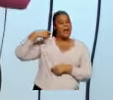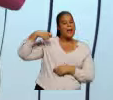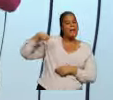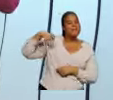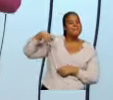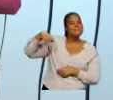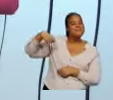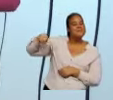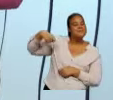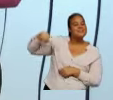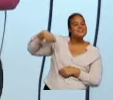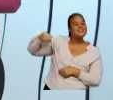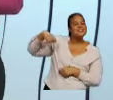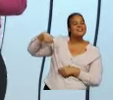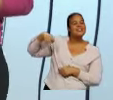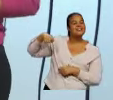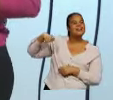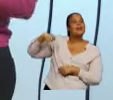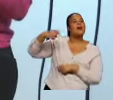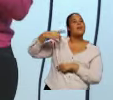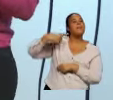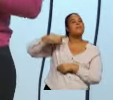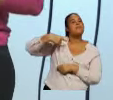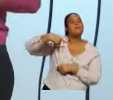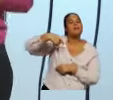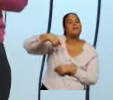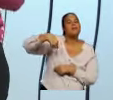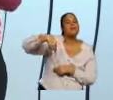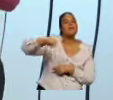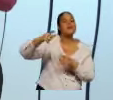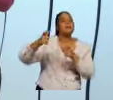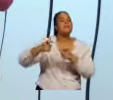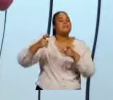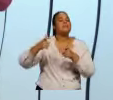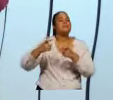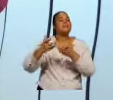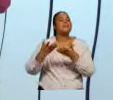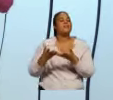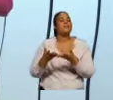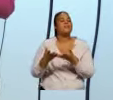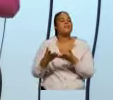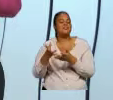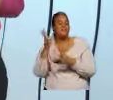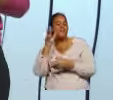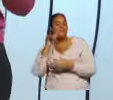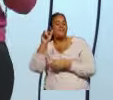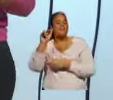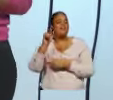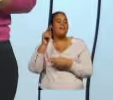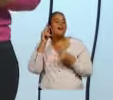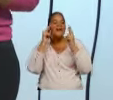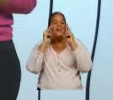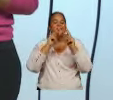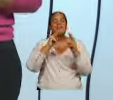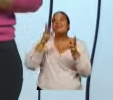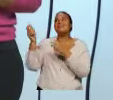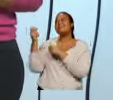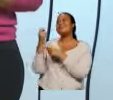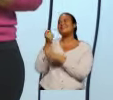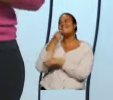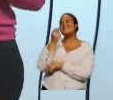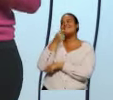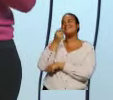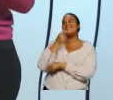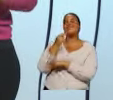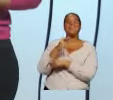sinal e você poder ir aqui vai né uma um gif aí com essa a oi gente faz